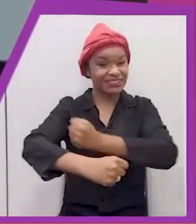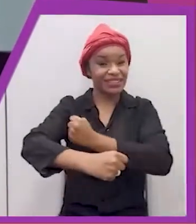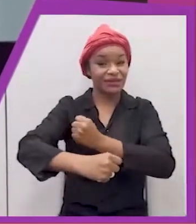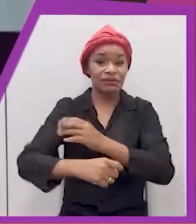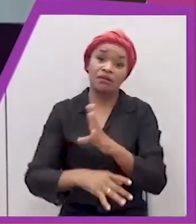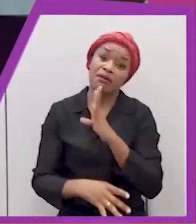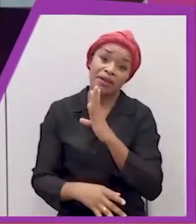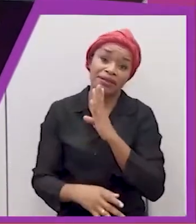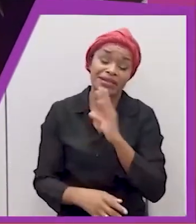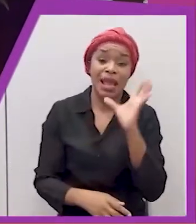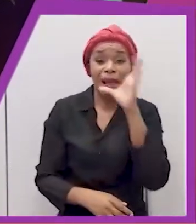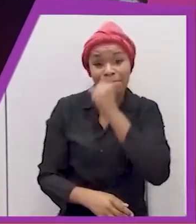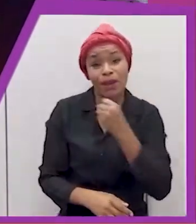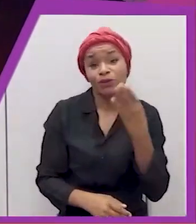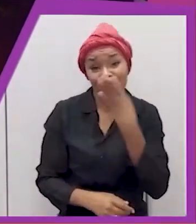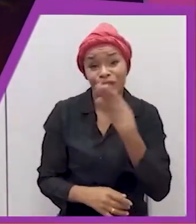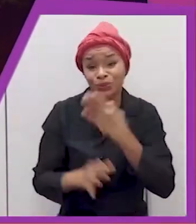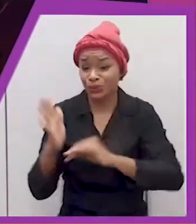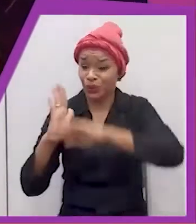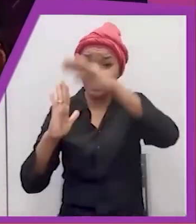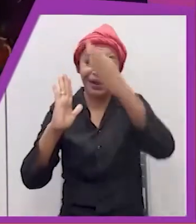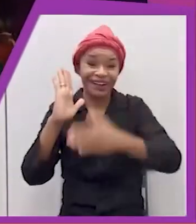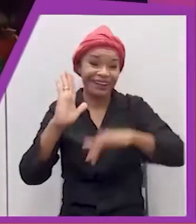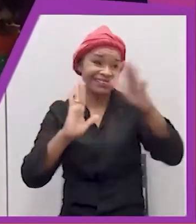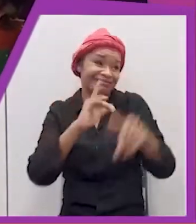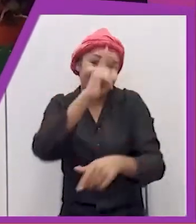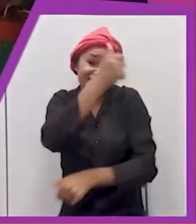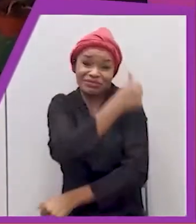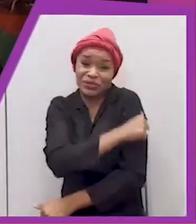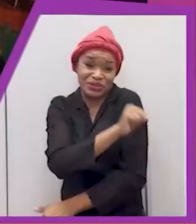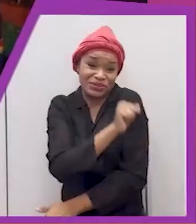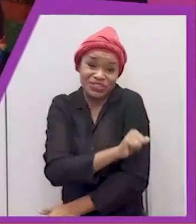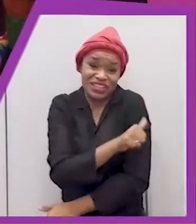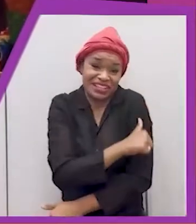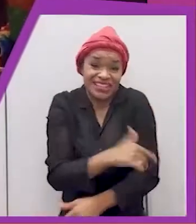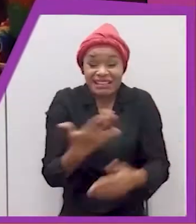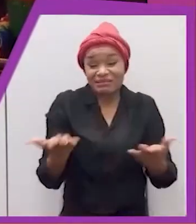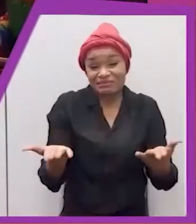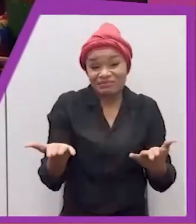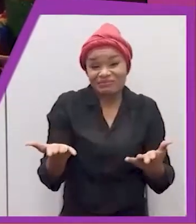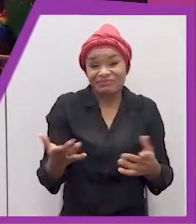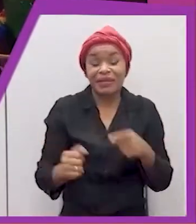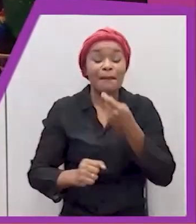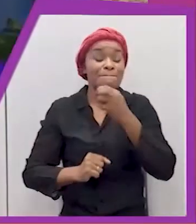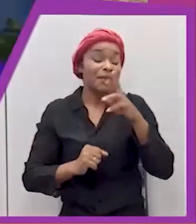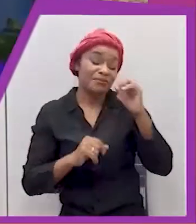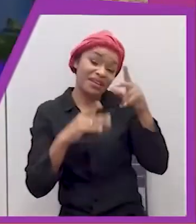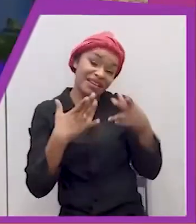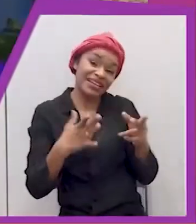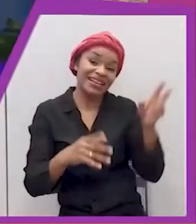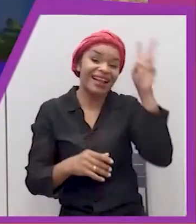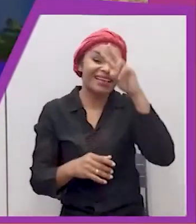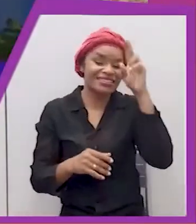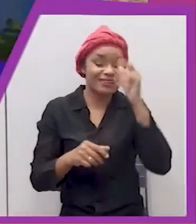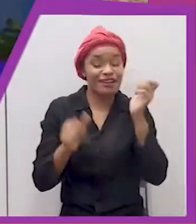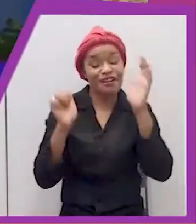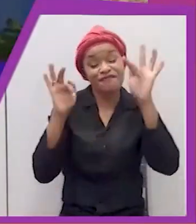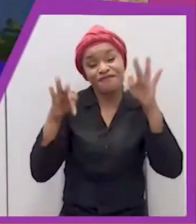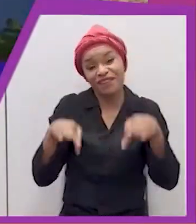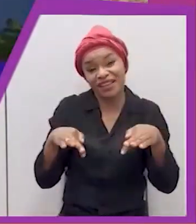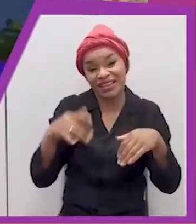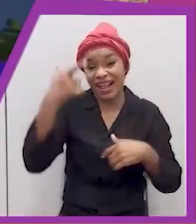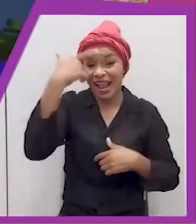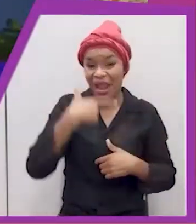lá no Rio de Janeiro É sim Pererê essa história chegou sim eu sou Keila